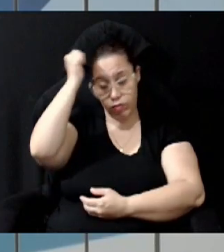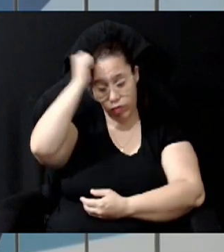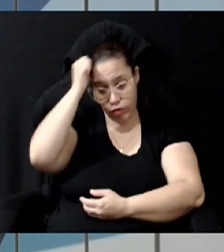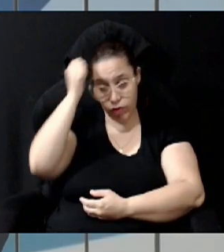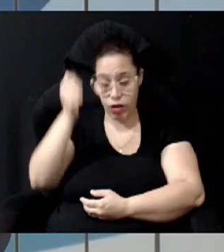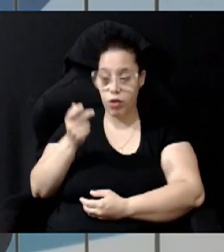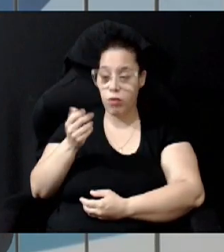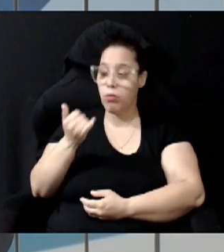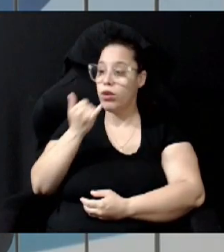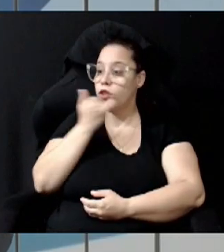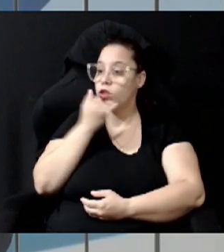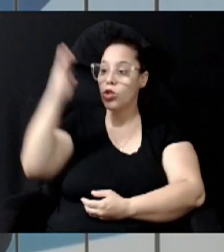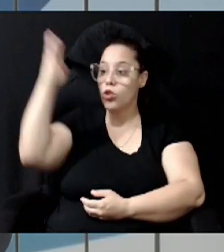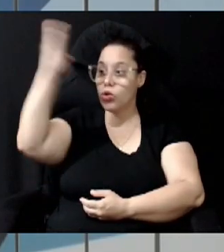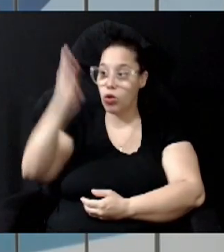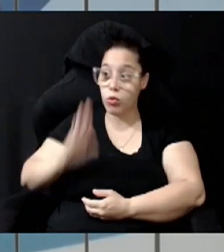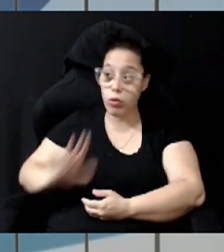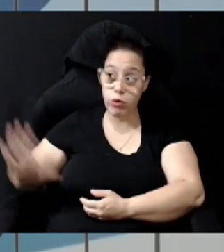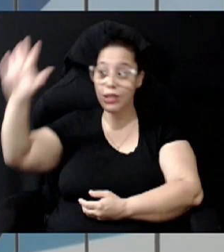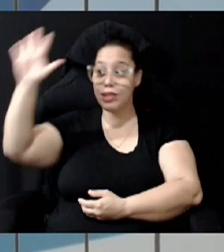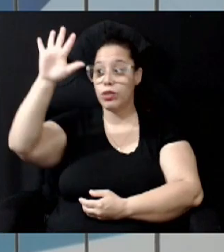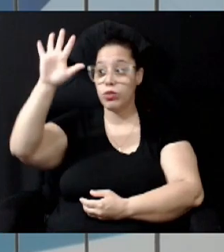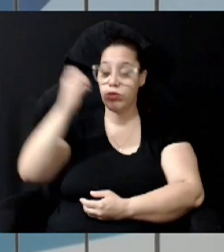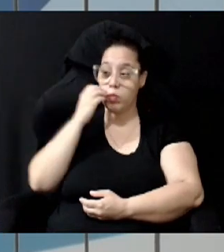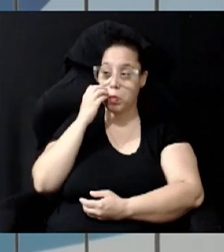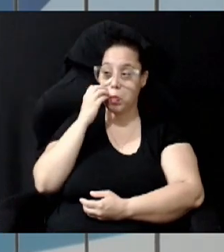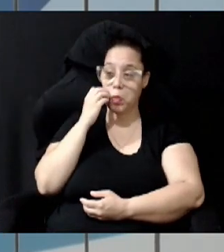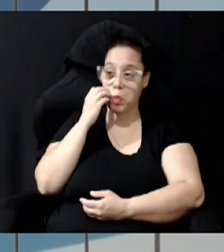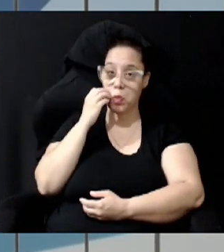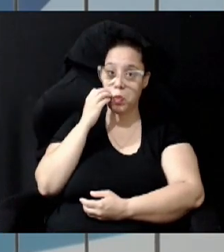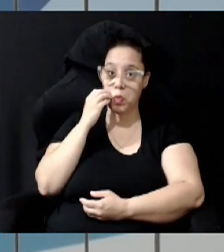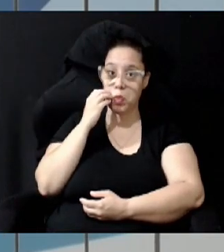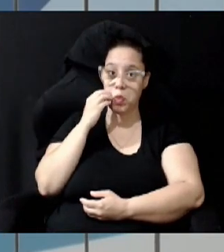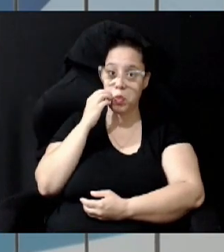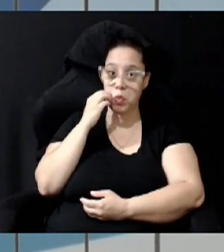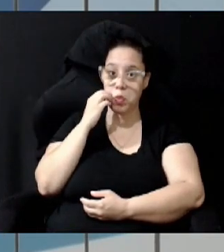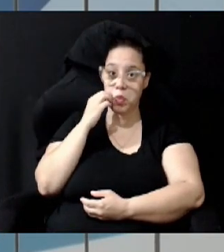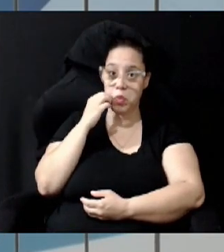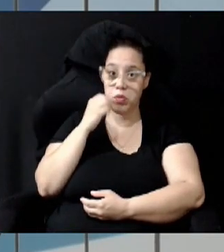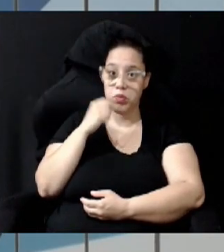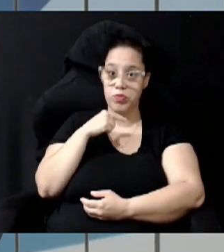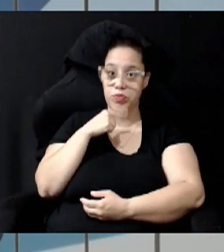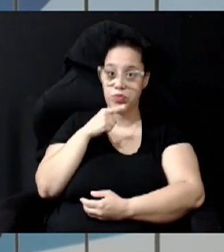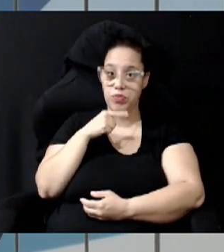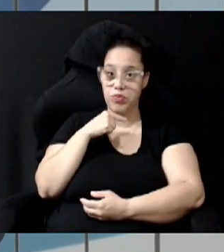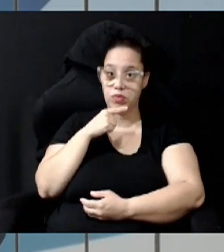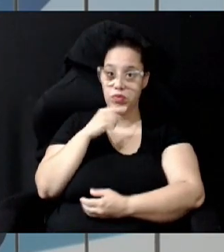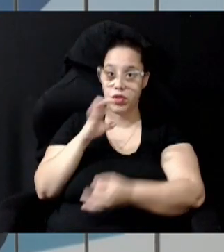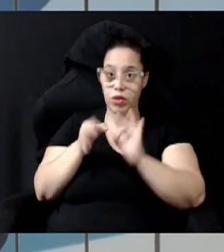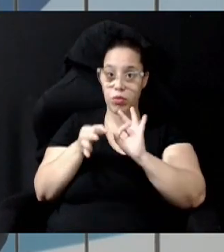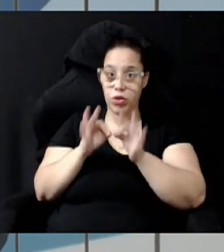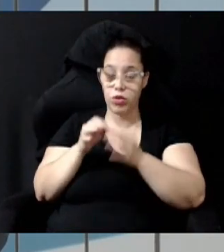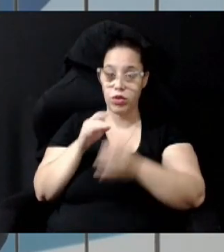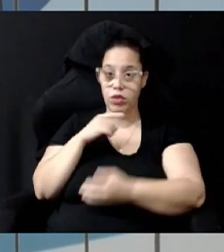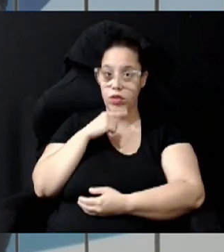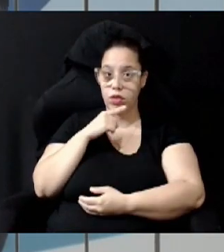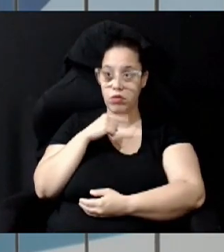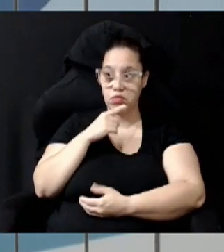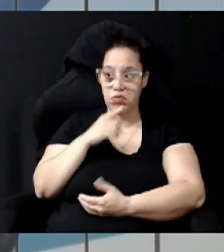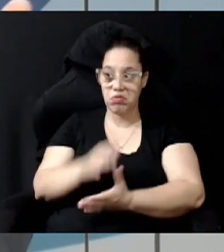Né? A Janaína Pascoal, que é ninguém, né? Ela é uma jurista ninguém,